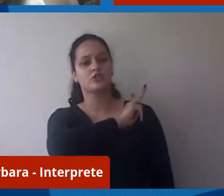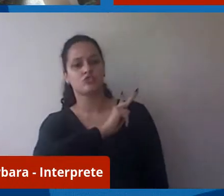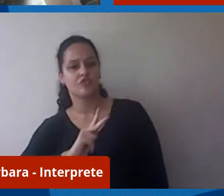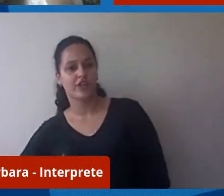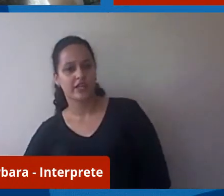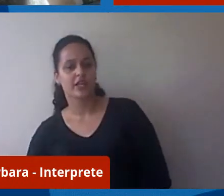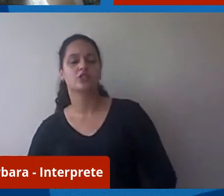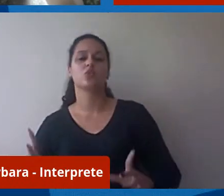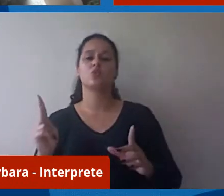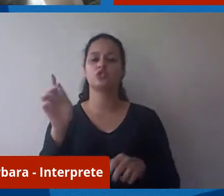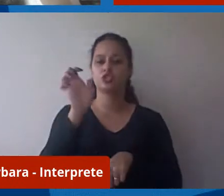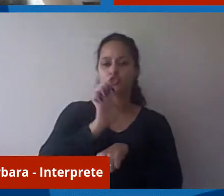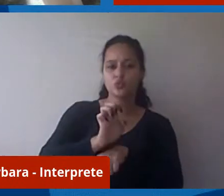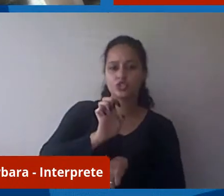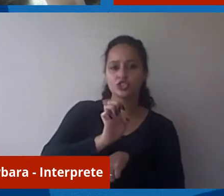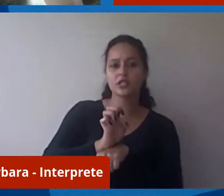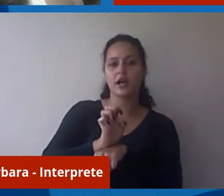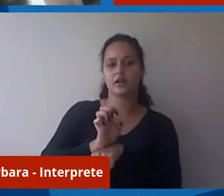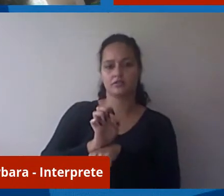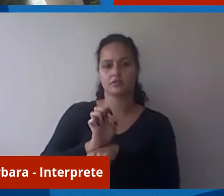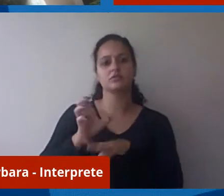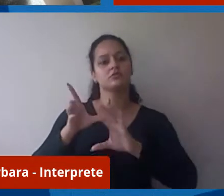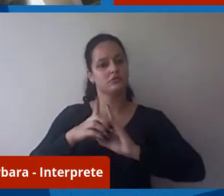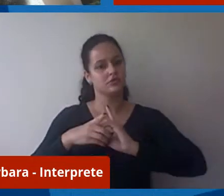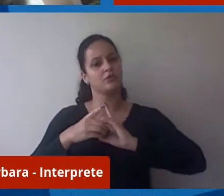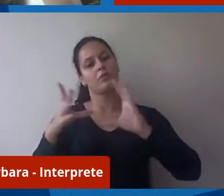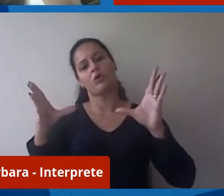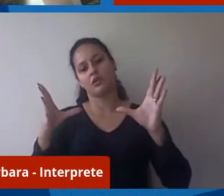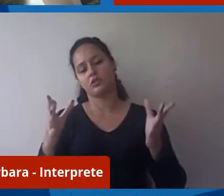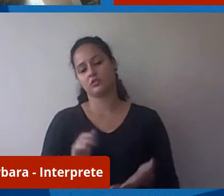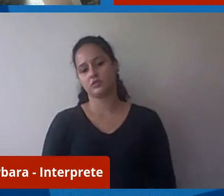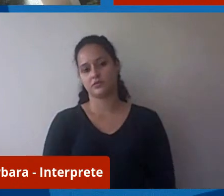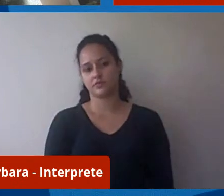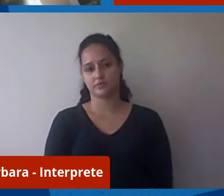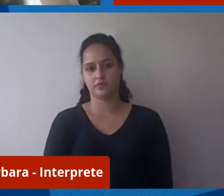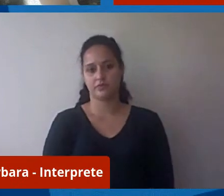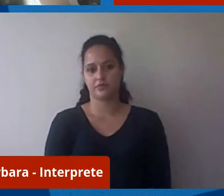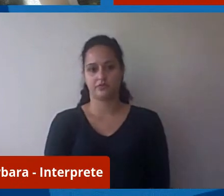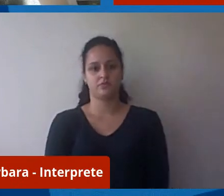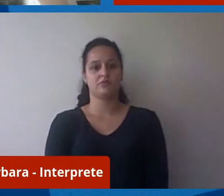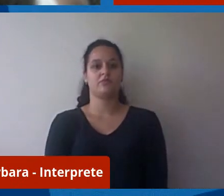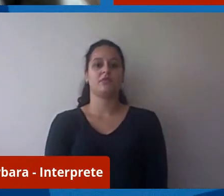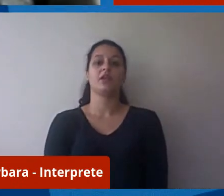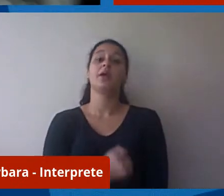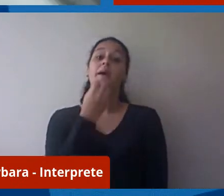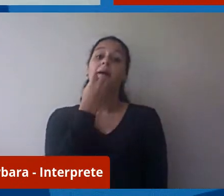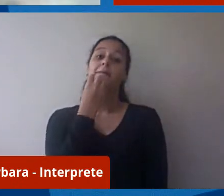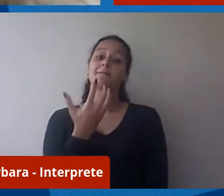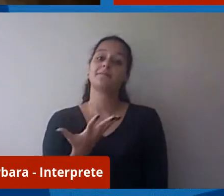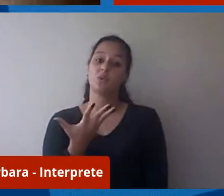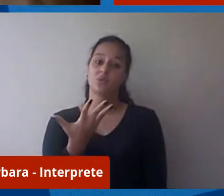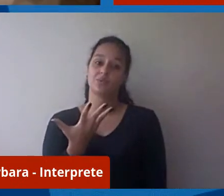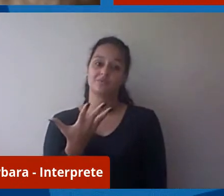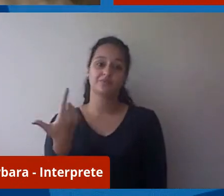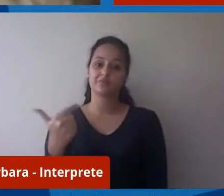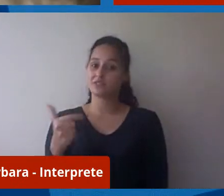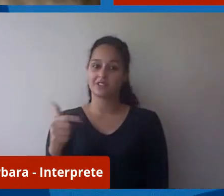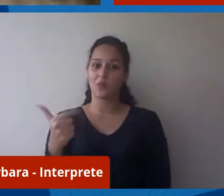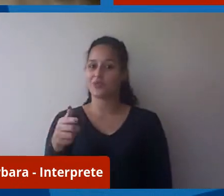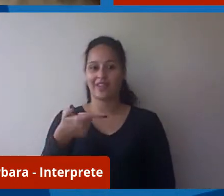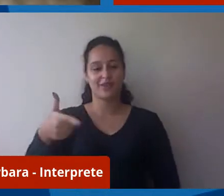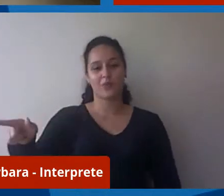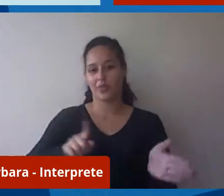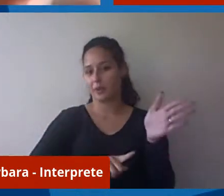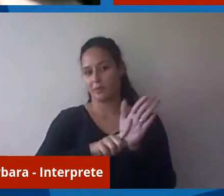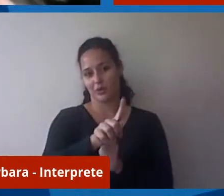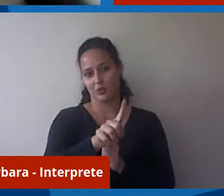nosso Estado, em suma. Ok. Bom, professor, a gente não tem mais nenhuma